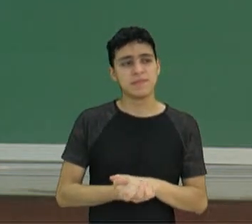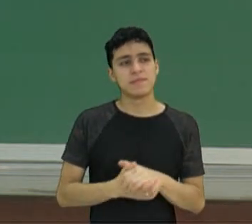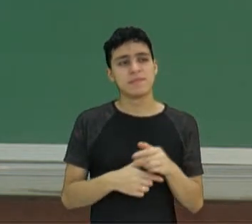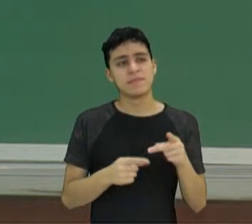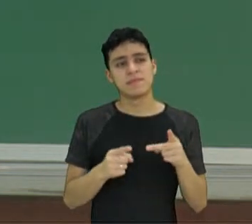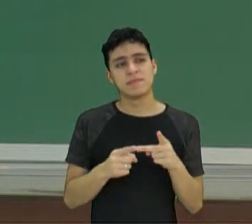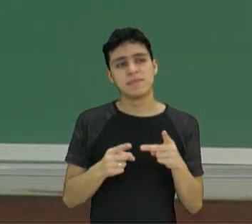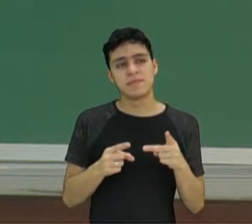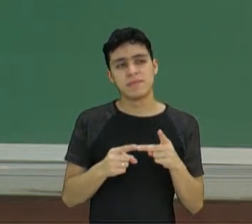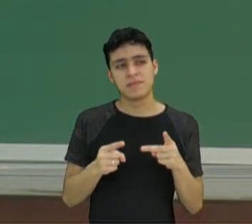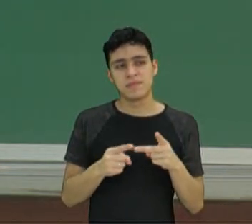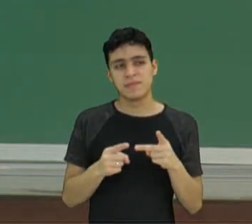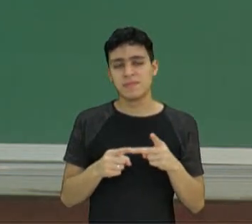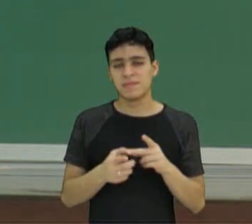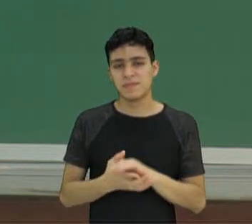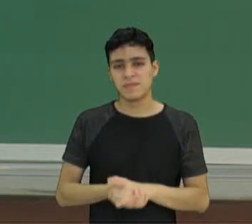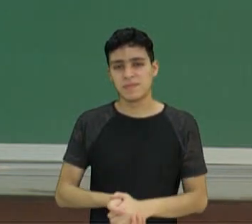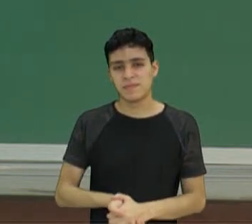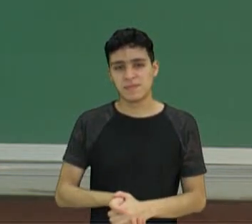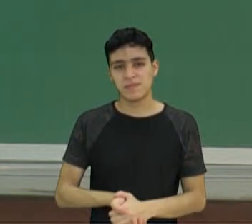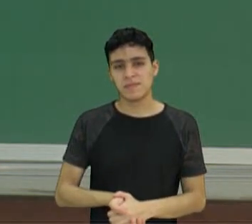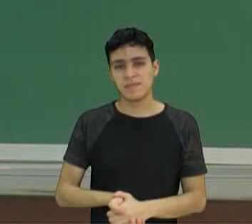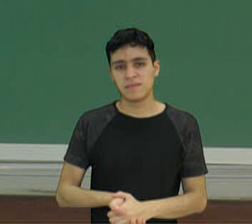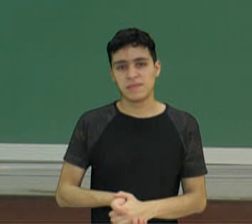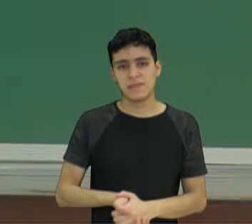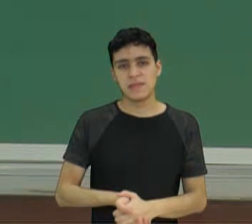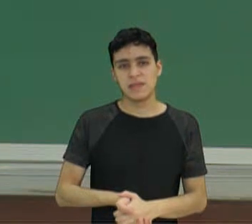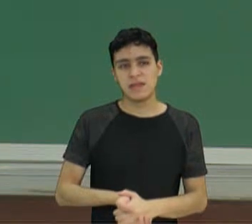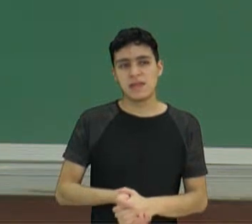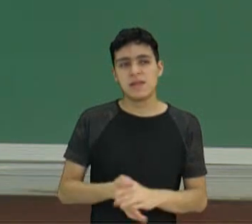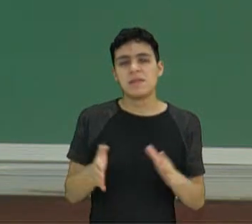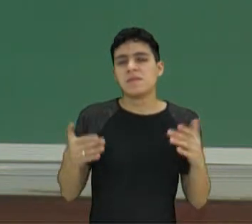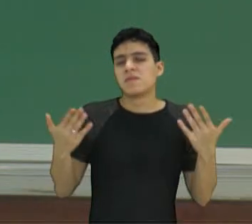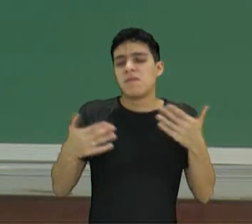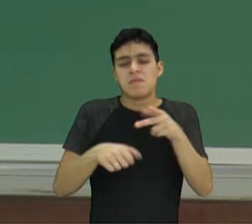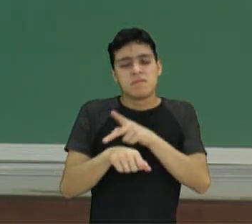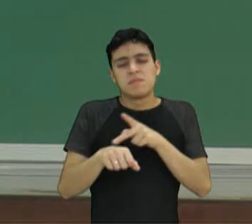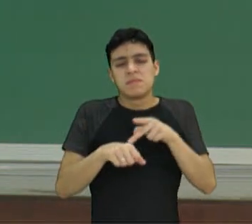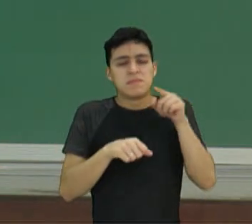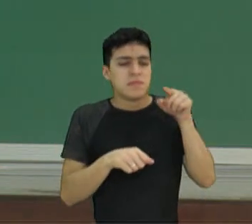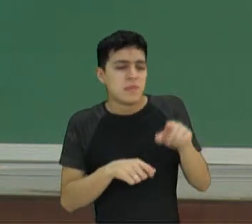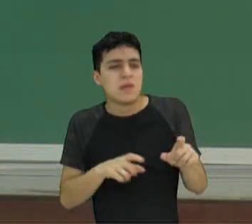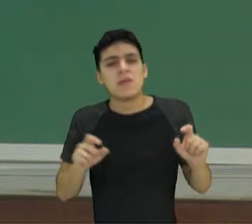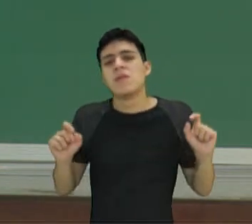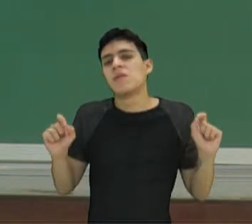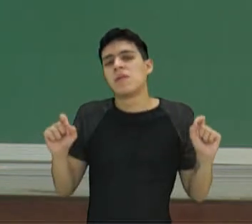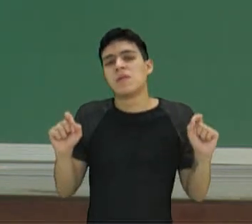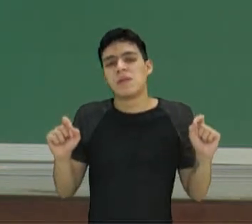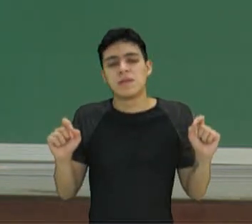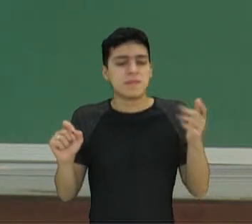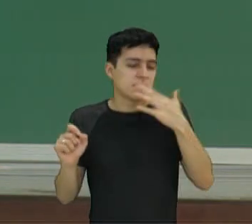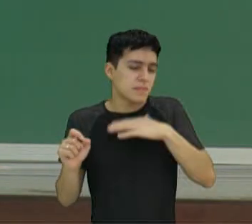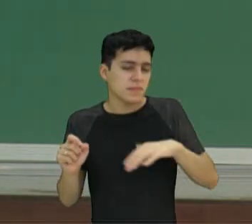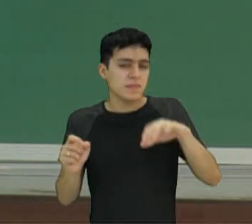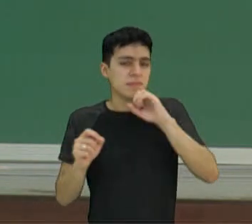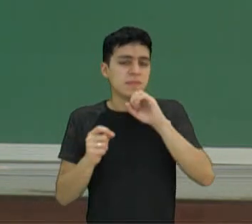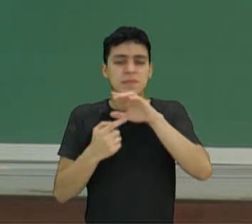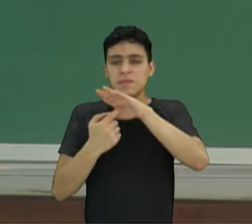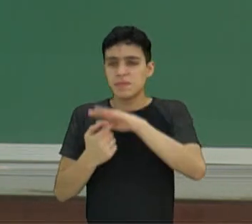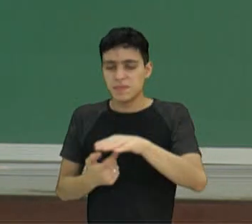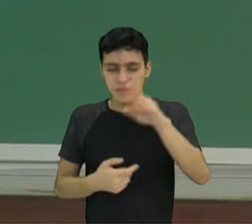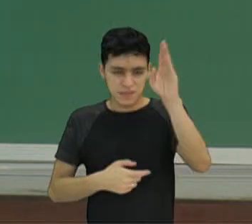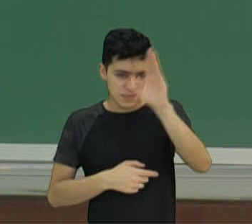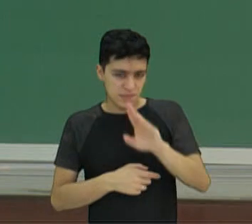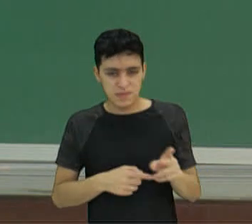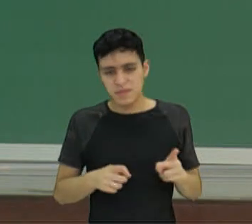Número 2. What country is pointed by her dad? Qual país que o pai dela aponta? Brazil